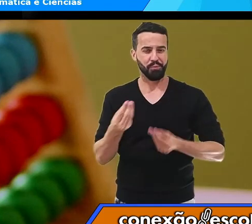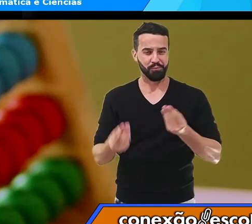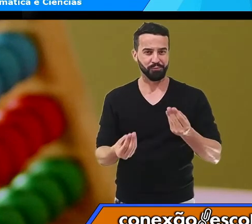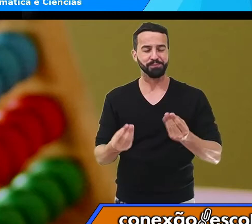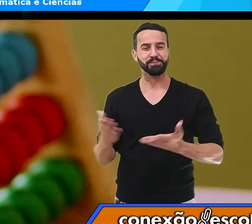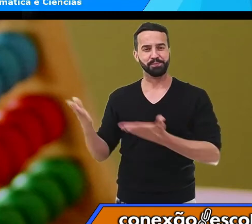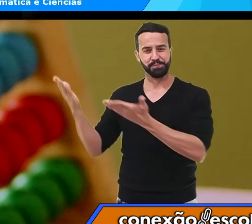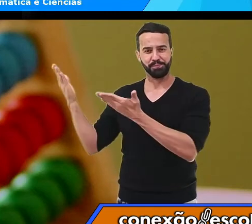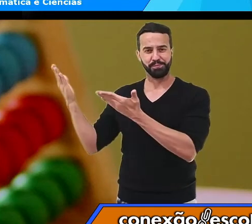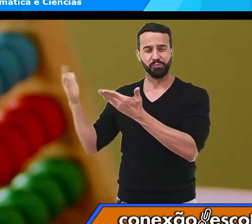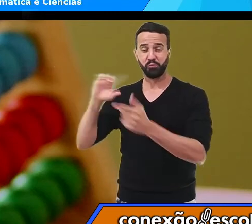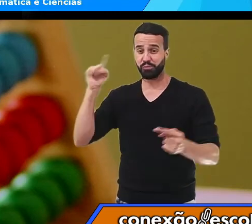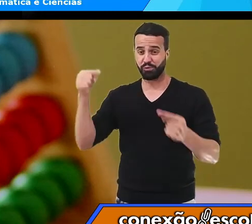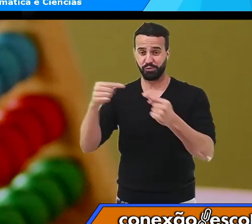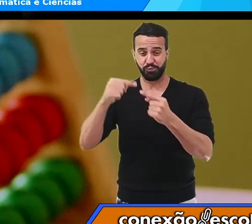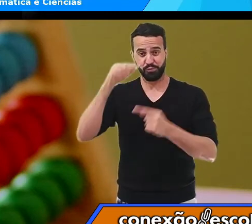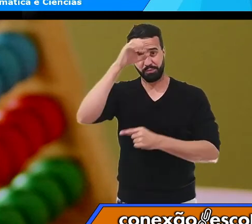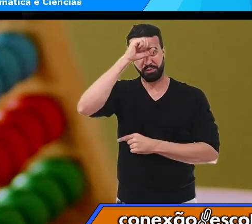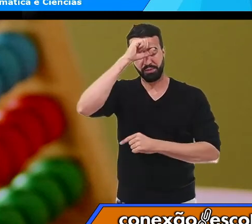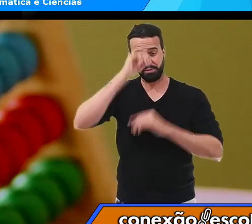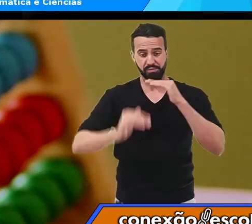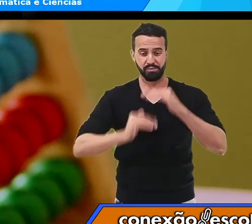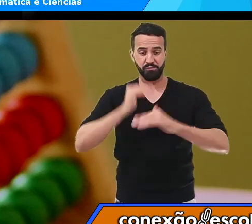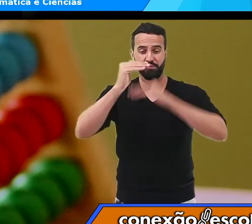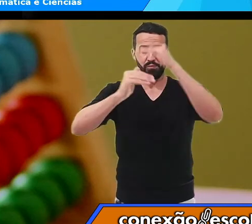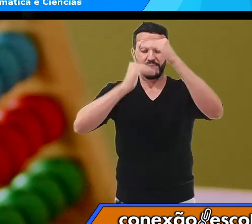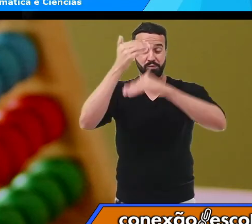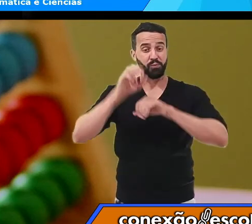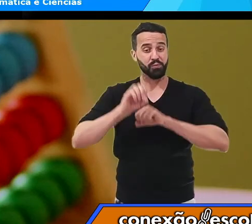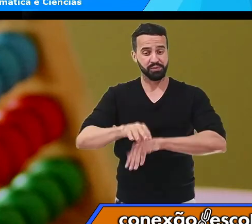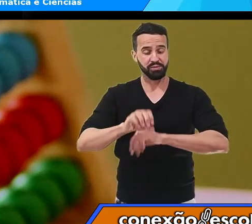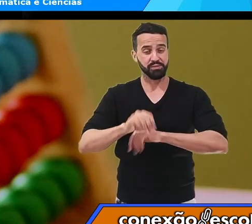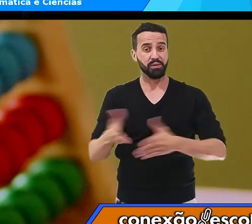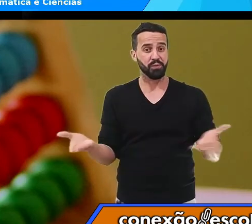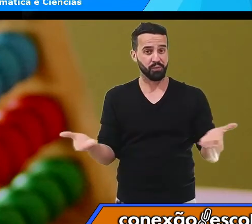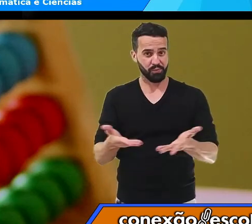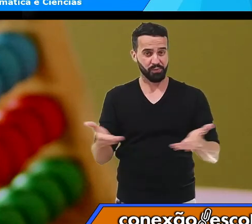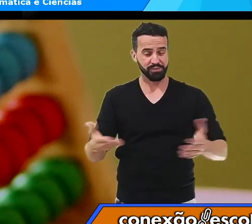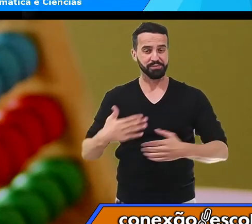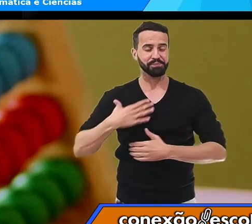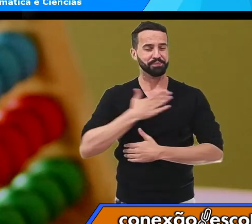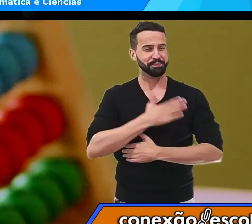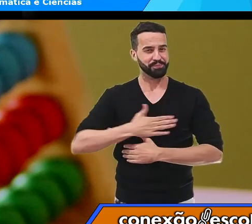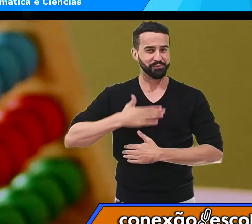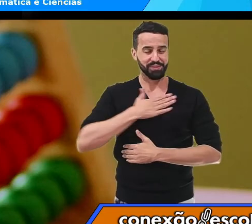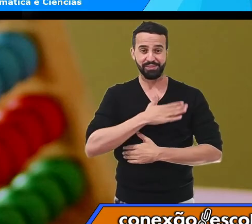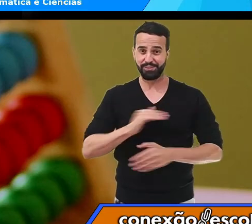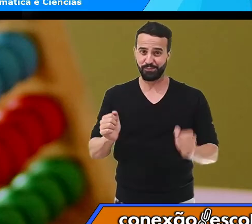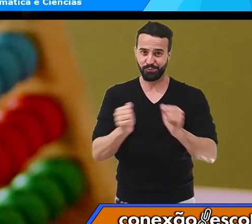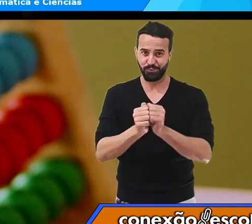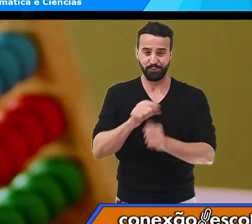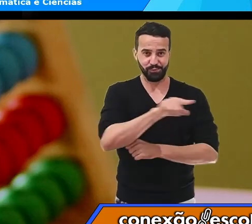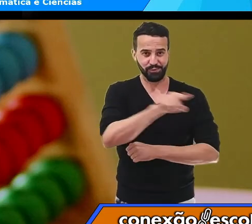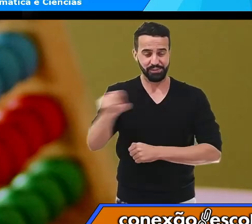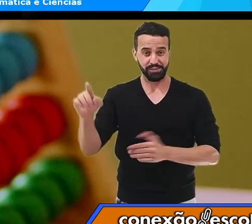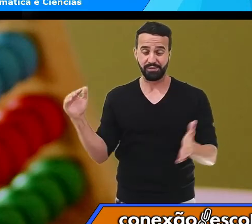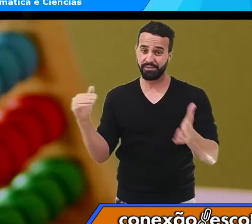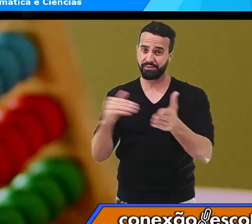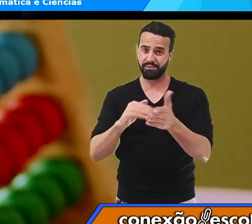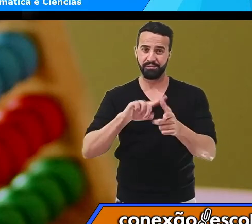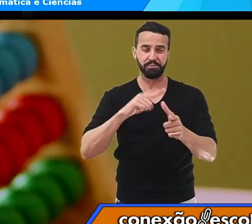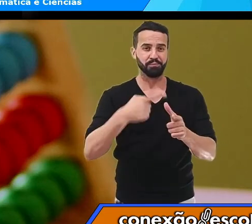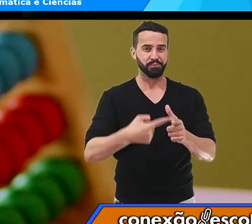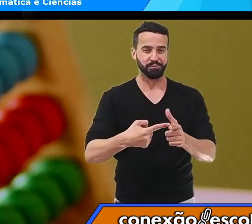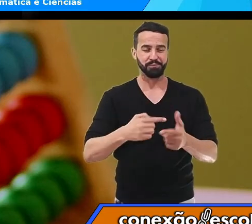os objetivos de aprendizagem e desenvolvimento trabalhados na aula de hoje. Foi um prazer estar com vocês. Até a próxima!